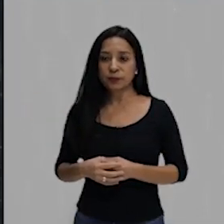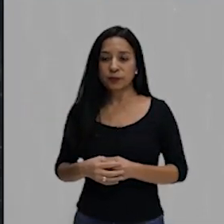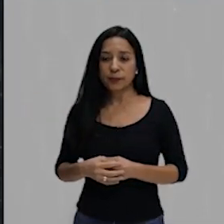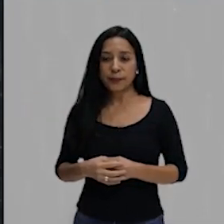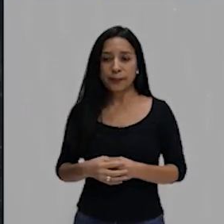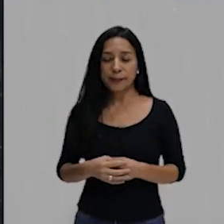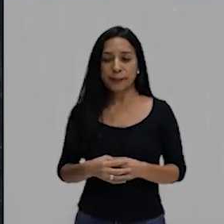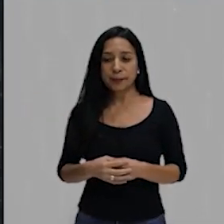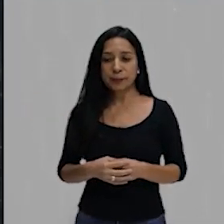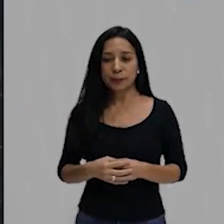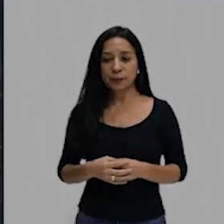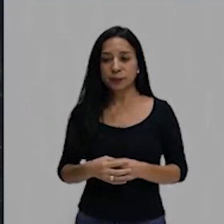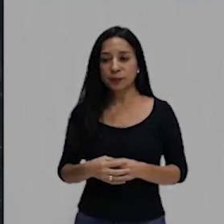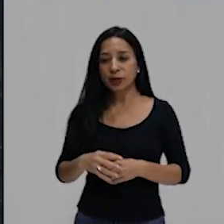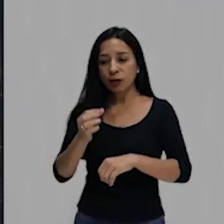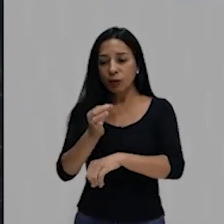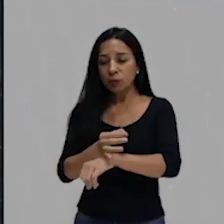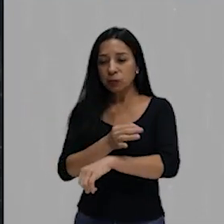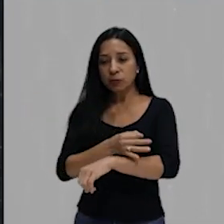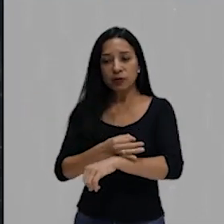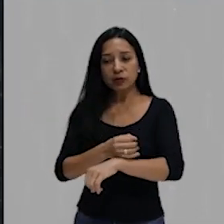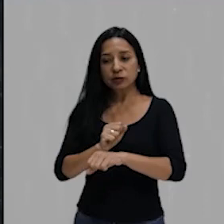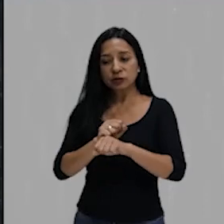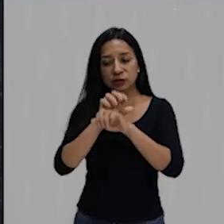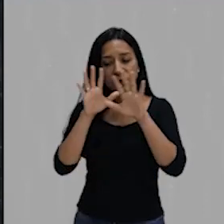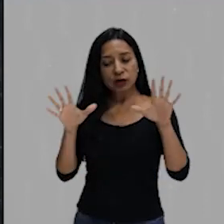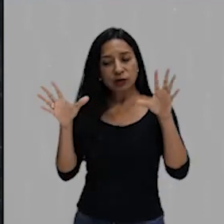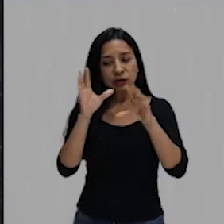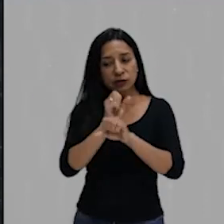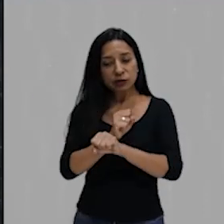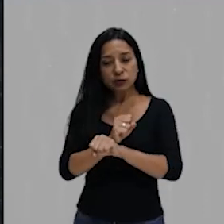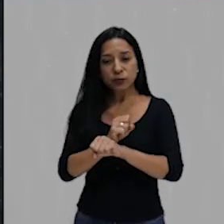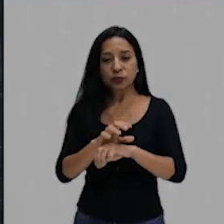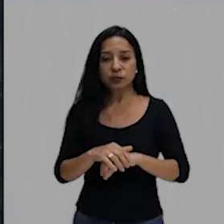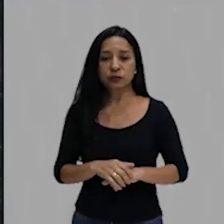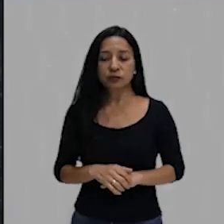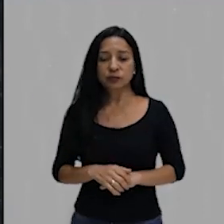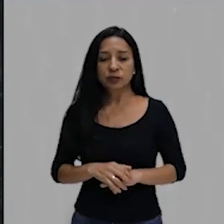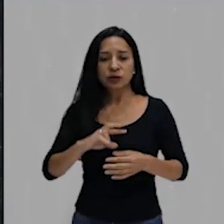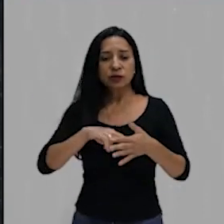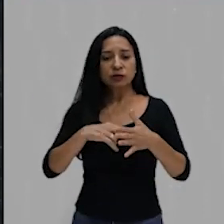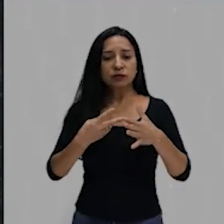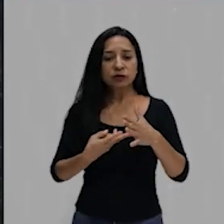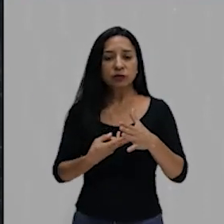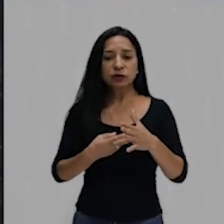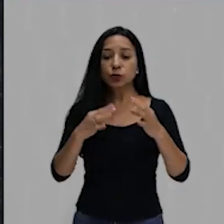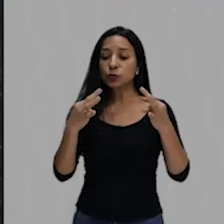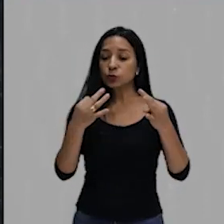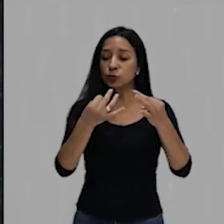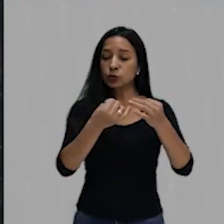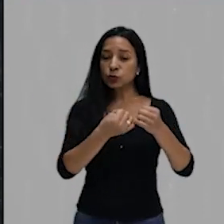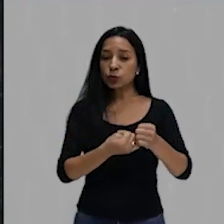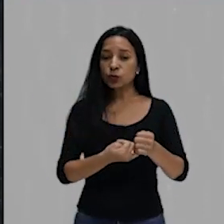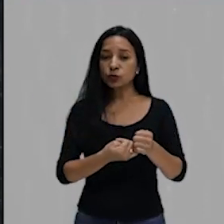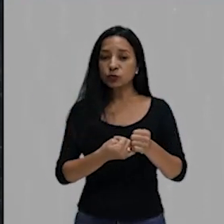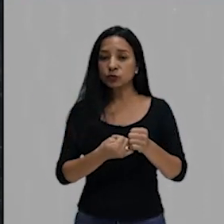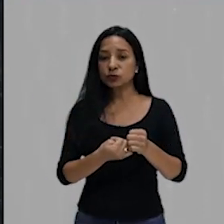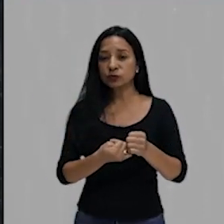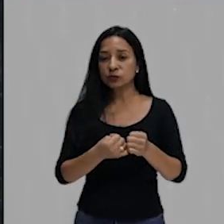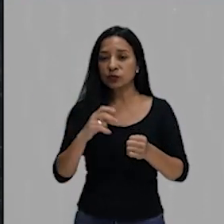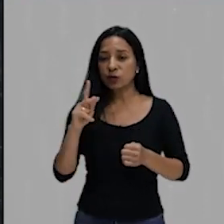manchas claras e escuras no tegumento da semente. Quer dizer o quê? Todo mundo que for